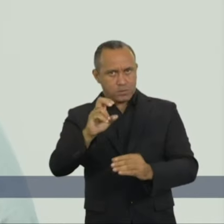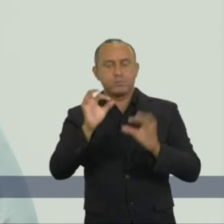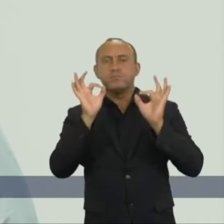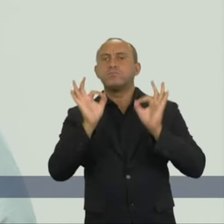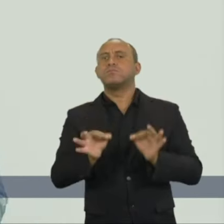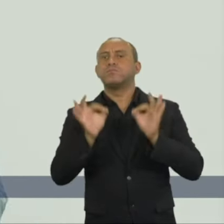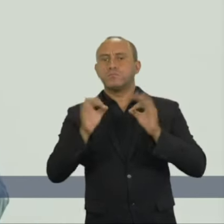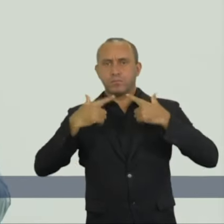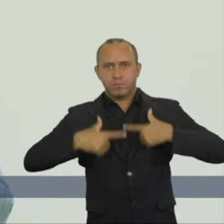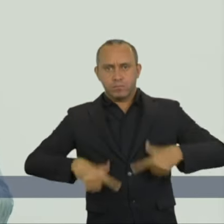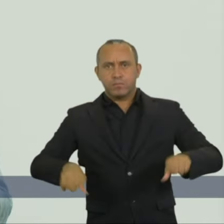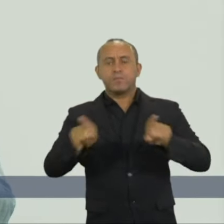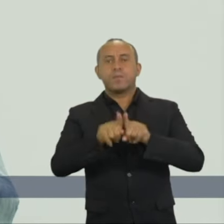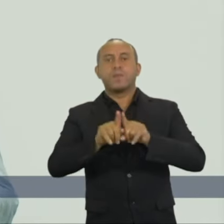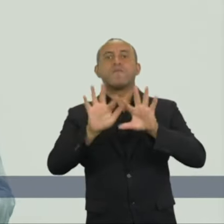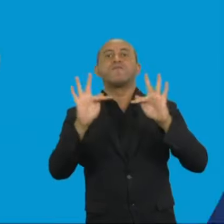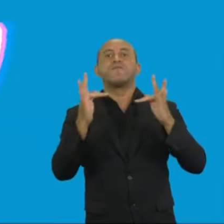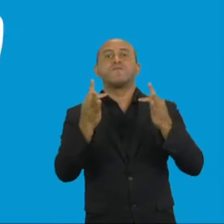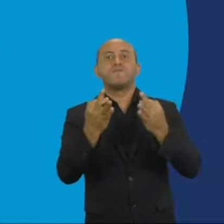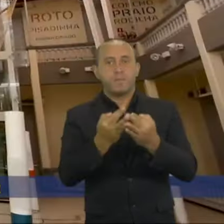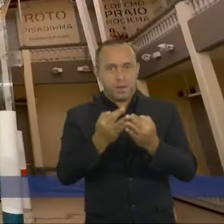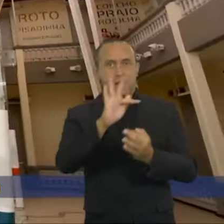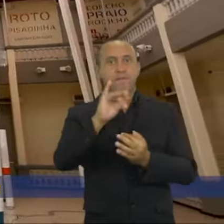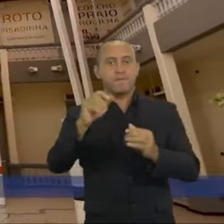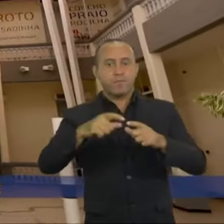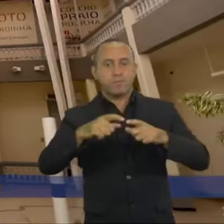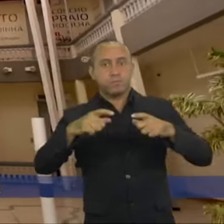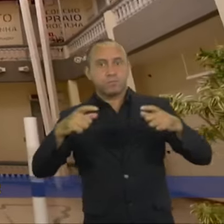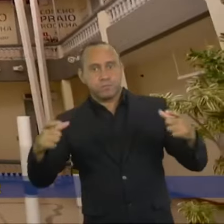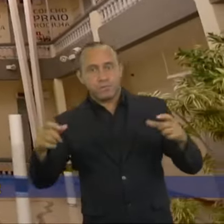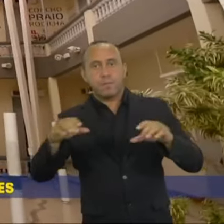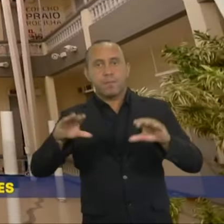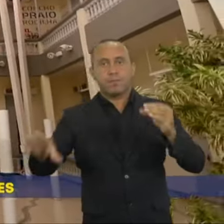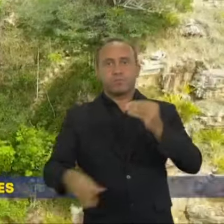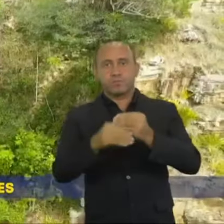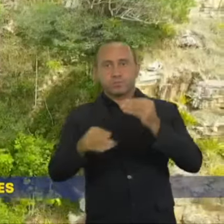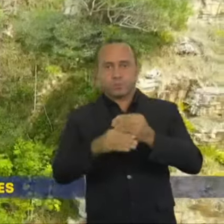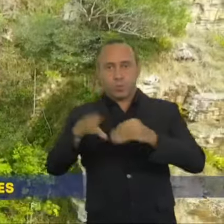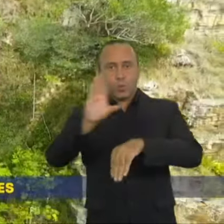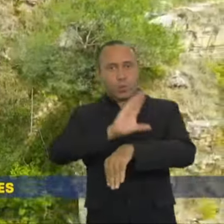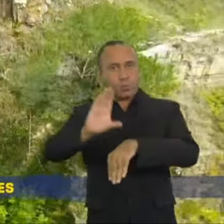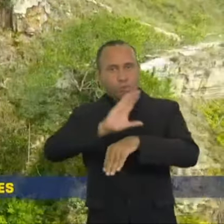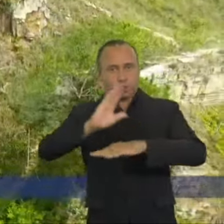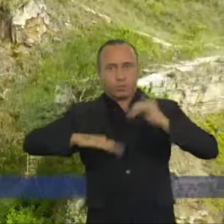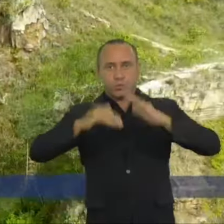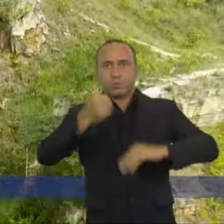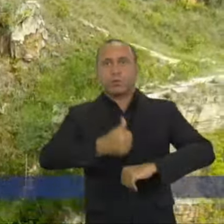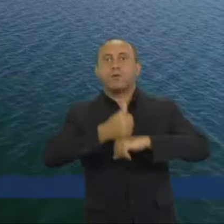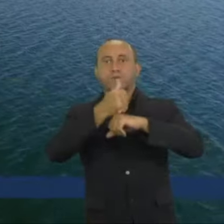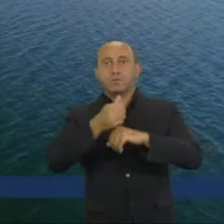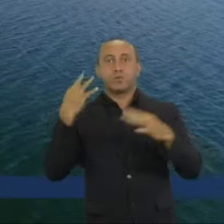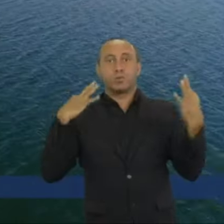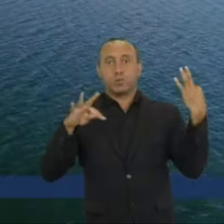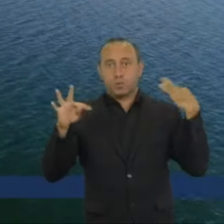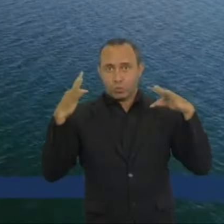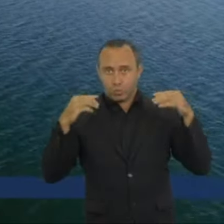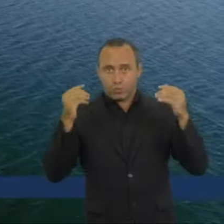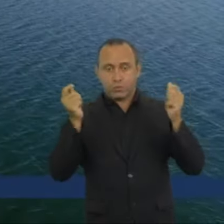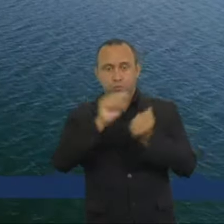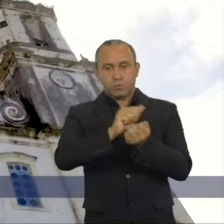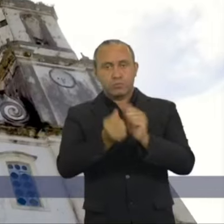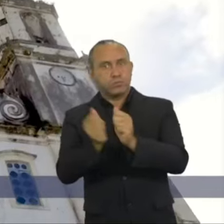a honestidade e, acima de tudo, família. Fábio vai ampliar e integrar os cursos profissionalizantes voltados para o turismo,